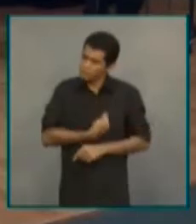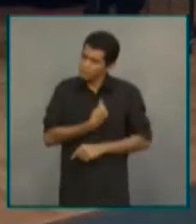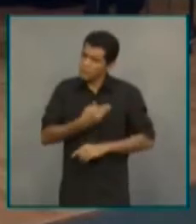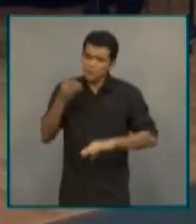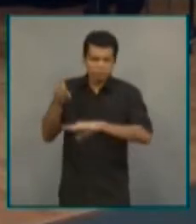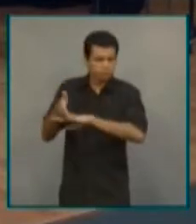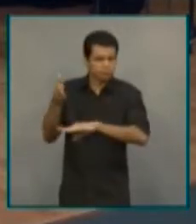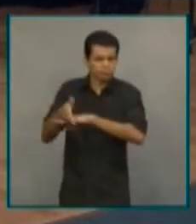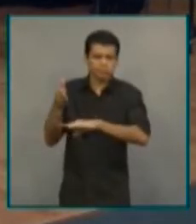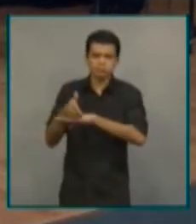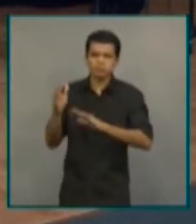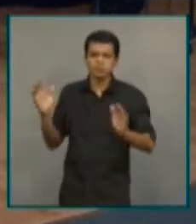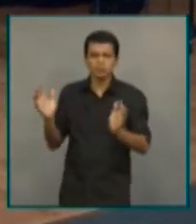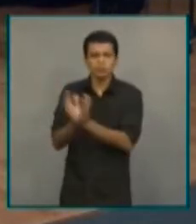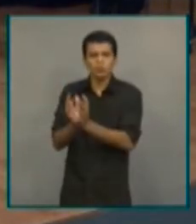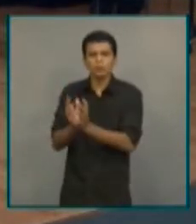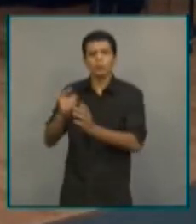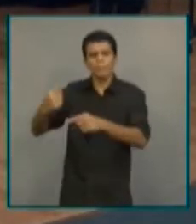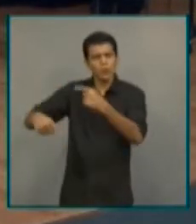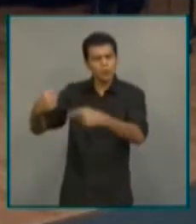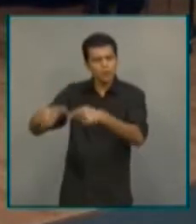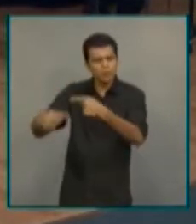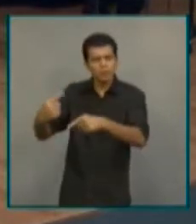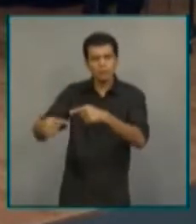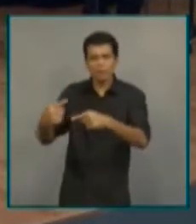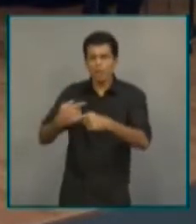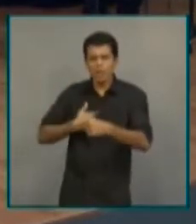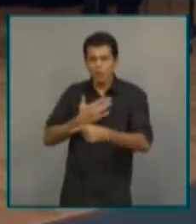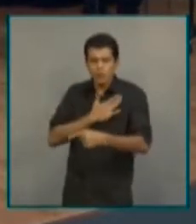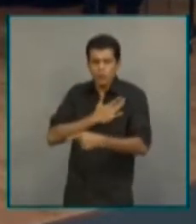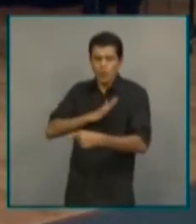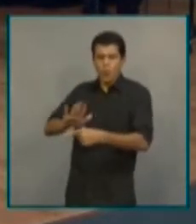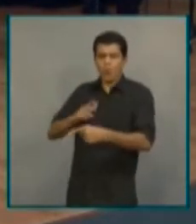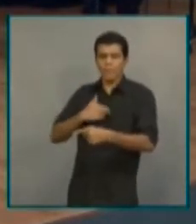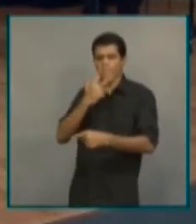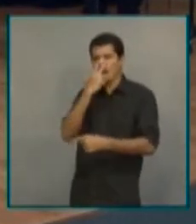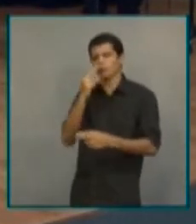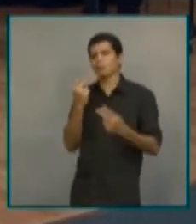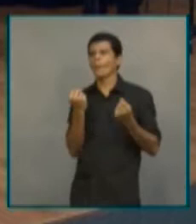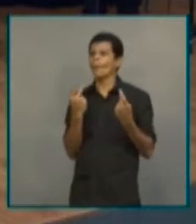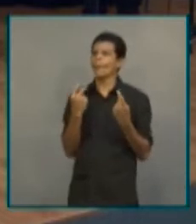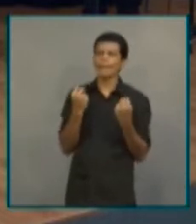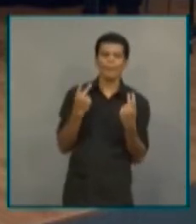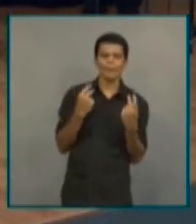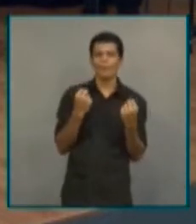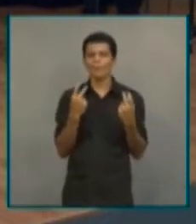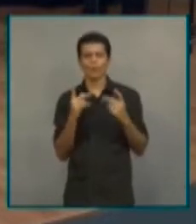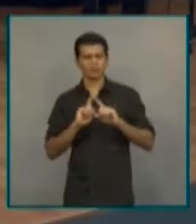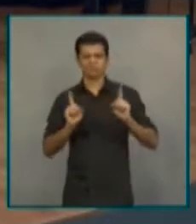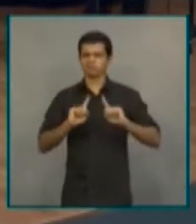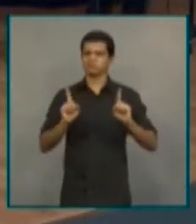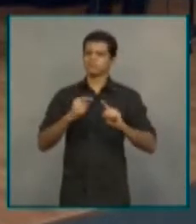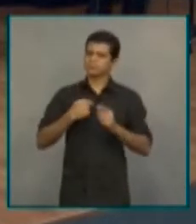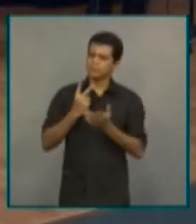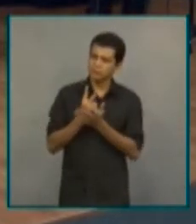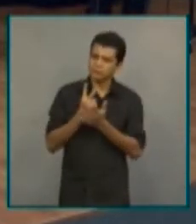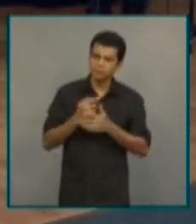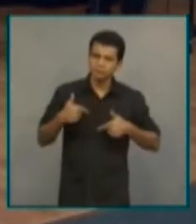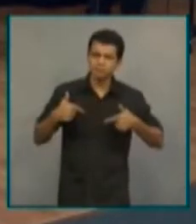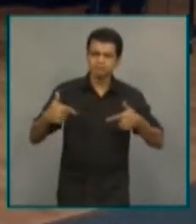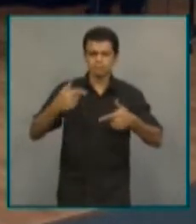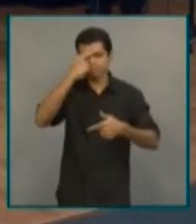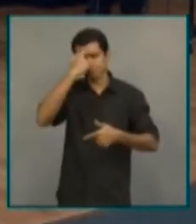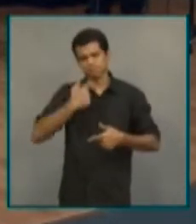porque amo advogar e porque não gosto de omissão. Esse é um dos principais motivos pelo qual eu estou aqui,